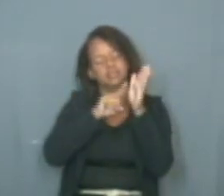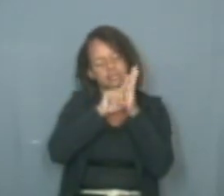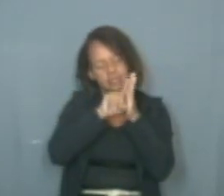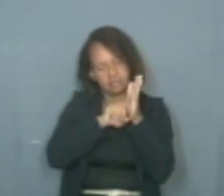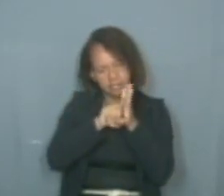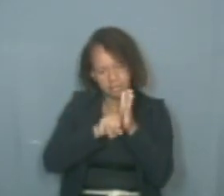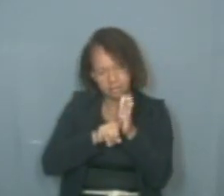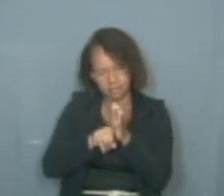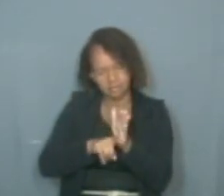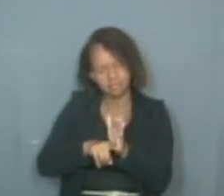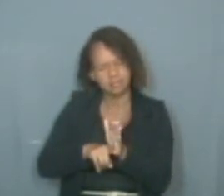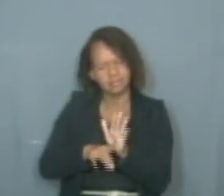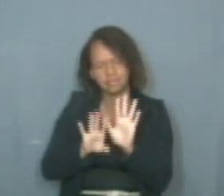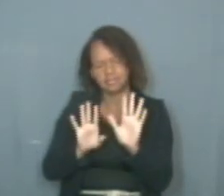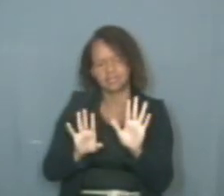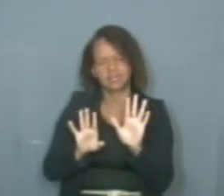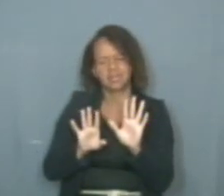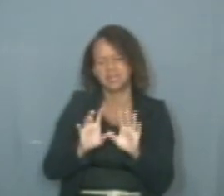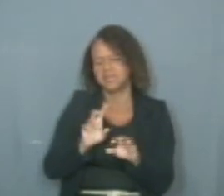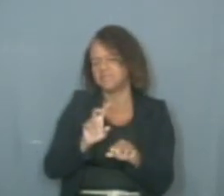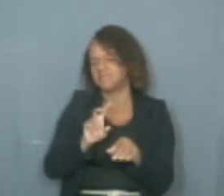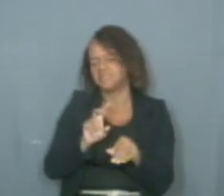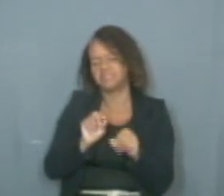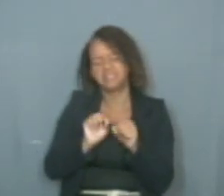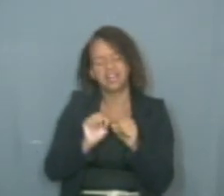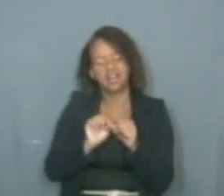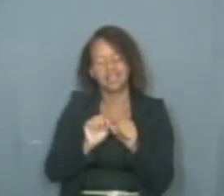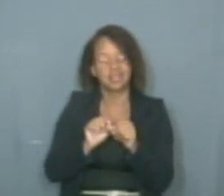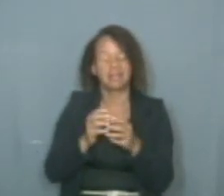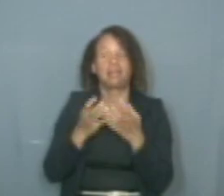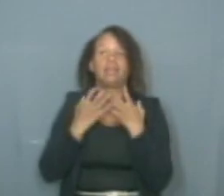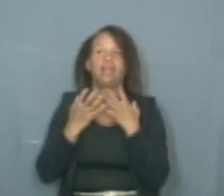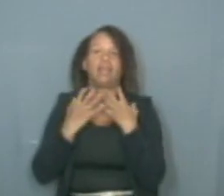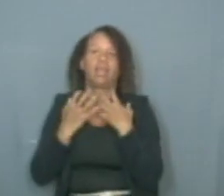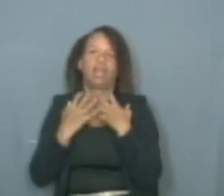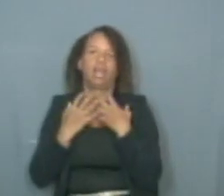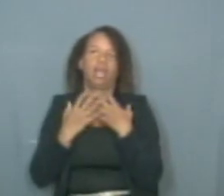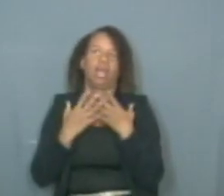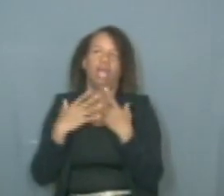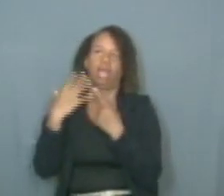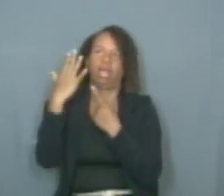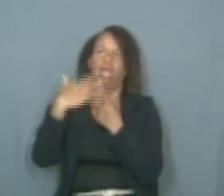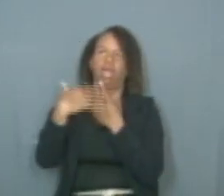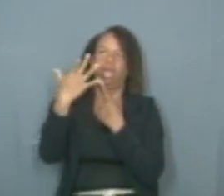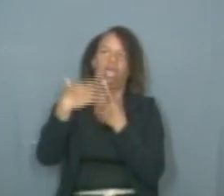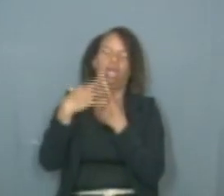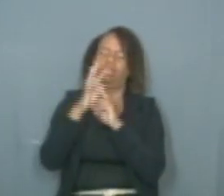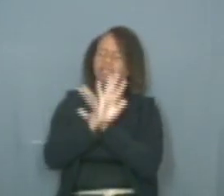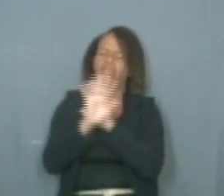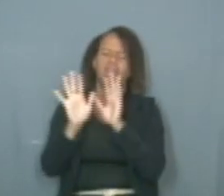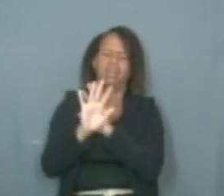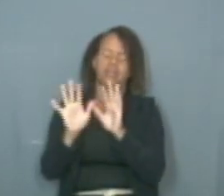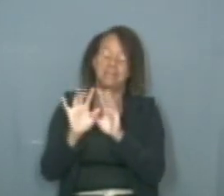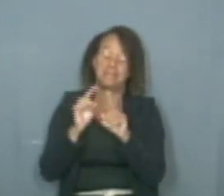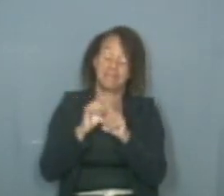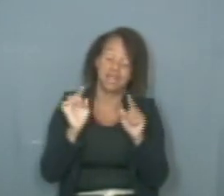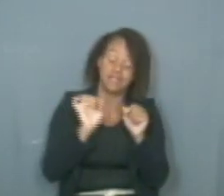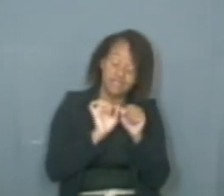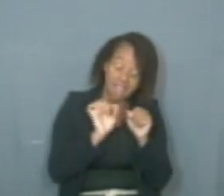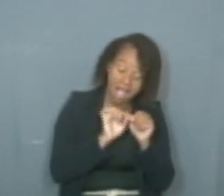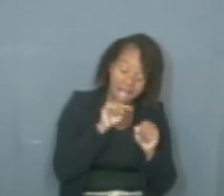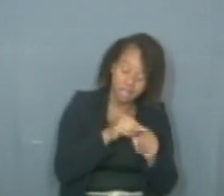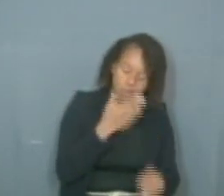pesquisadora, que simplesmente faz, não porque quer ganhar um honorário ou coisa assim, mas faz